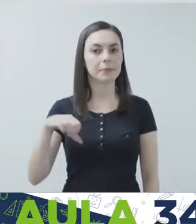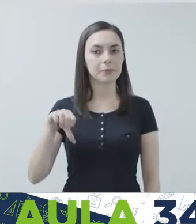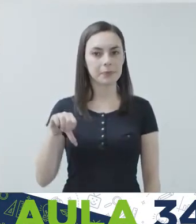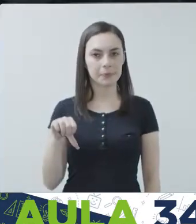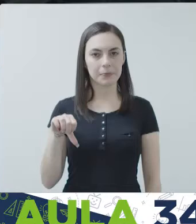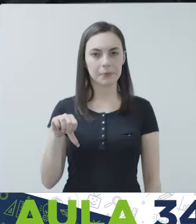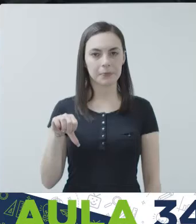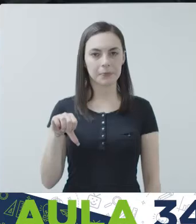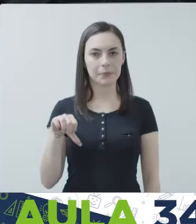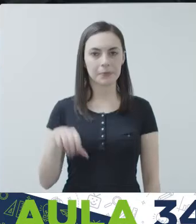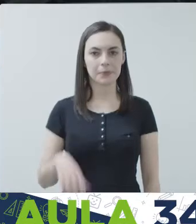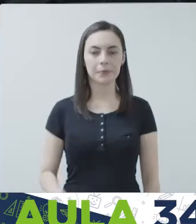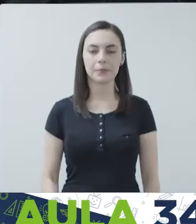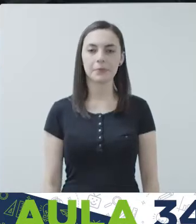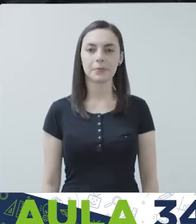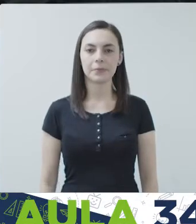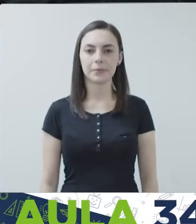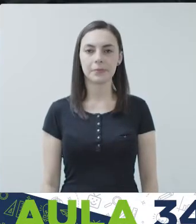9.